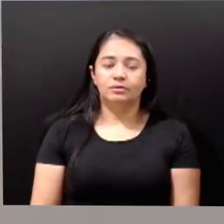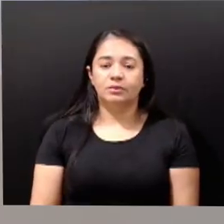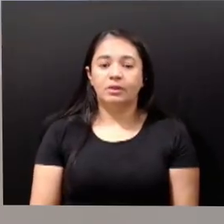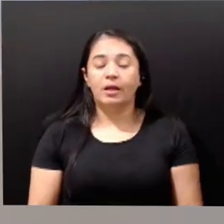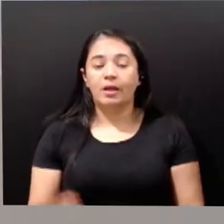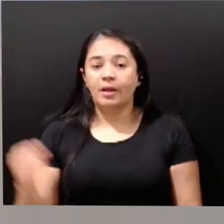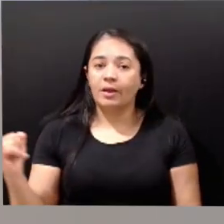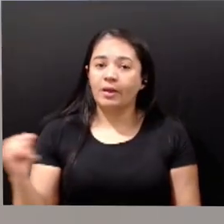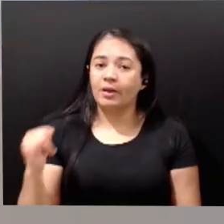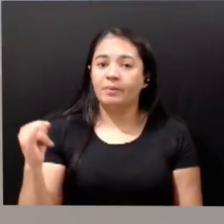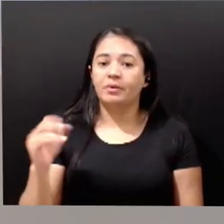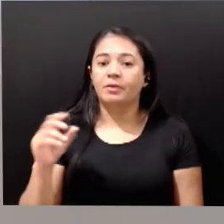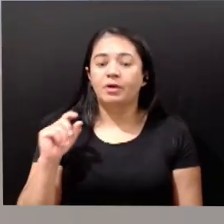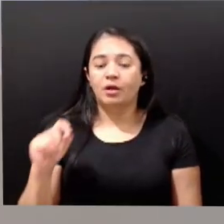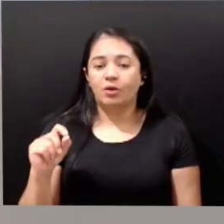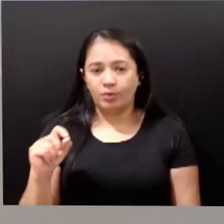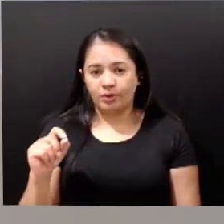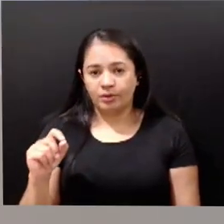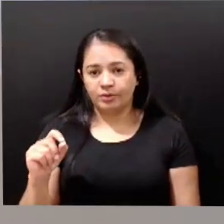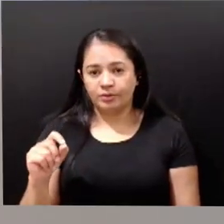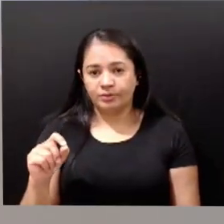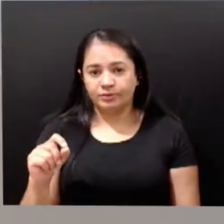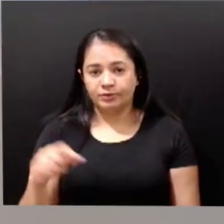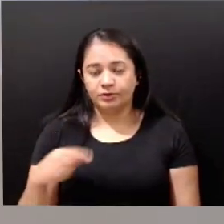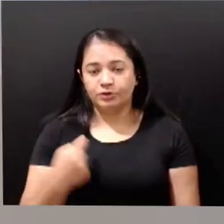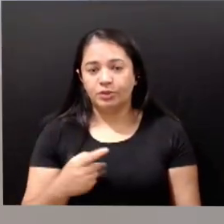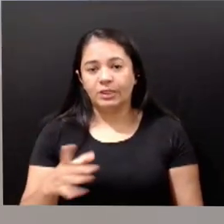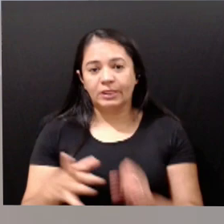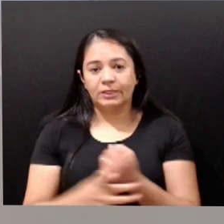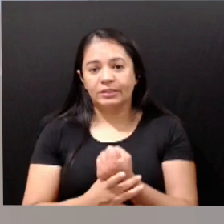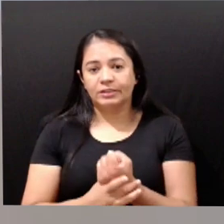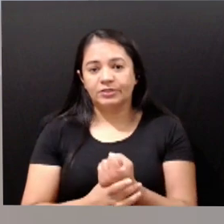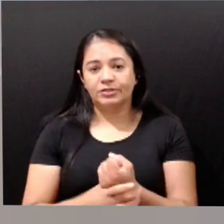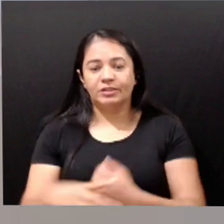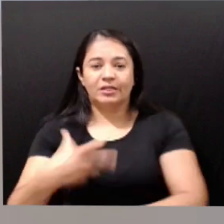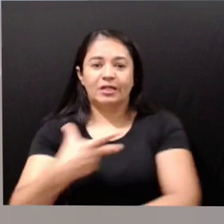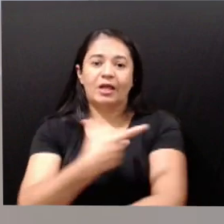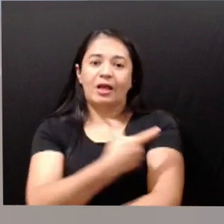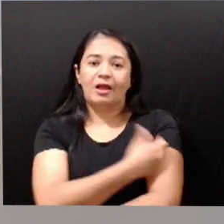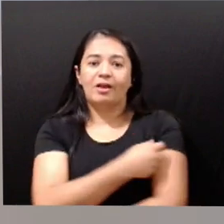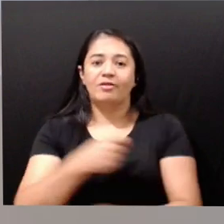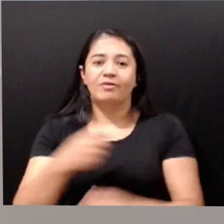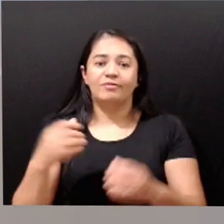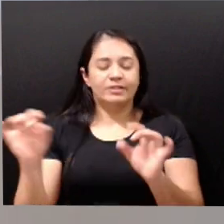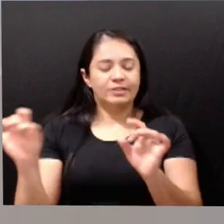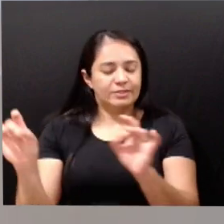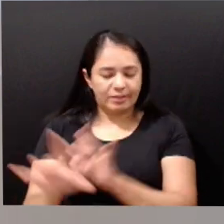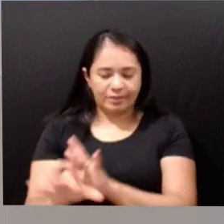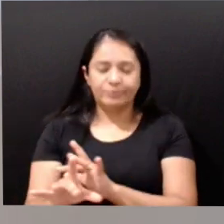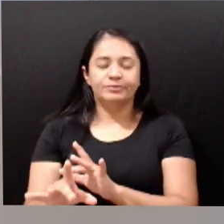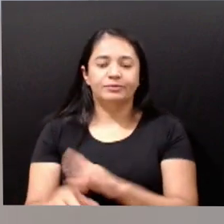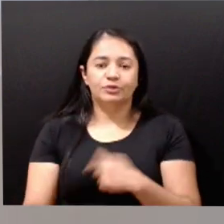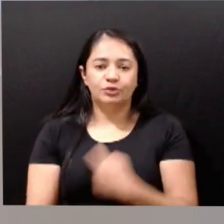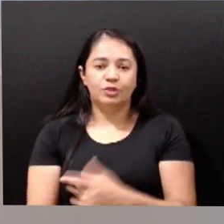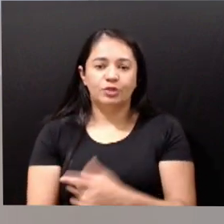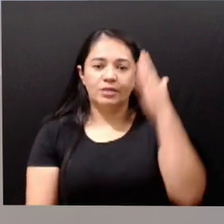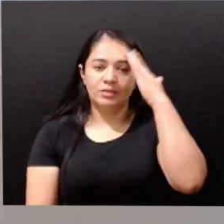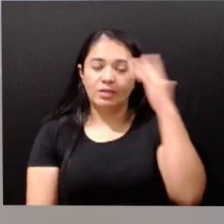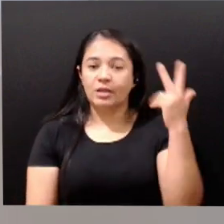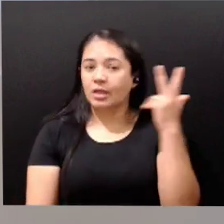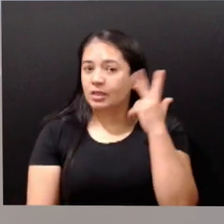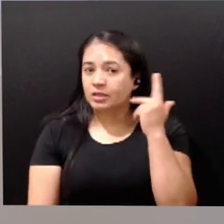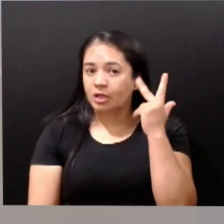Perfeito. O mais importante nessa primeira infância é a gente garantir que a carteira de vacinação esteja atualizada, né? A gente sabe,